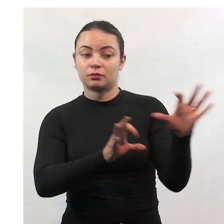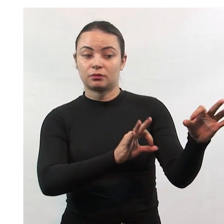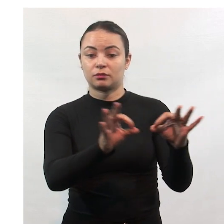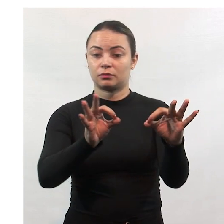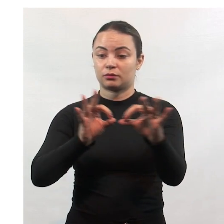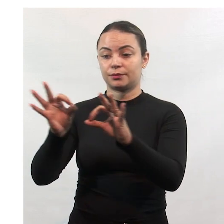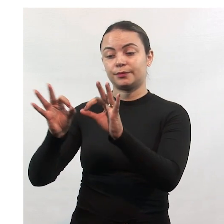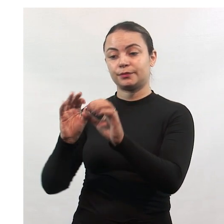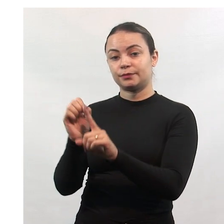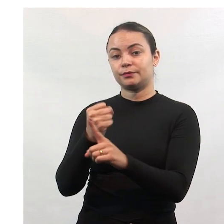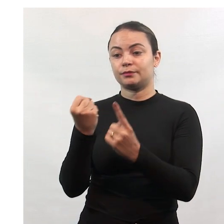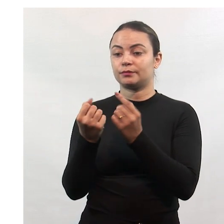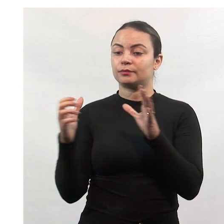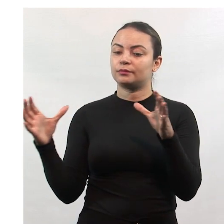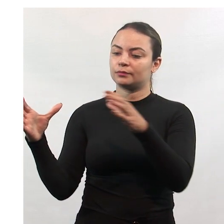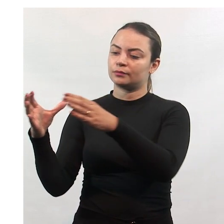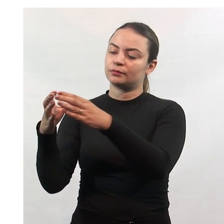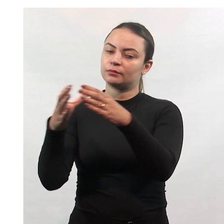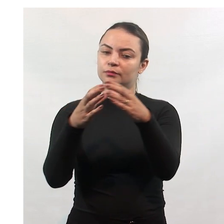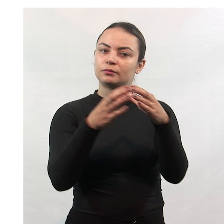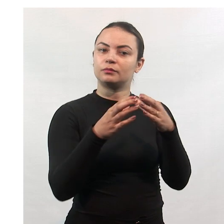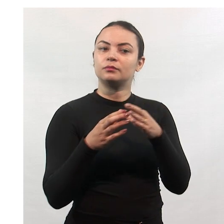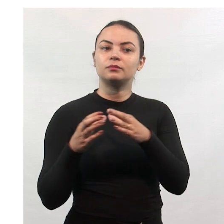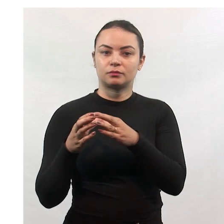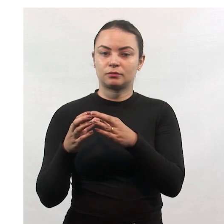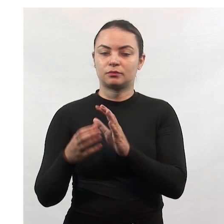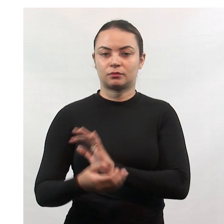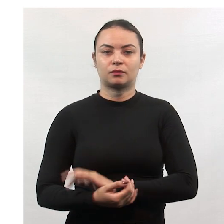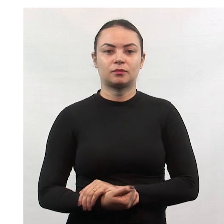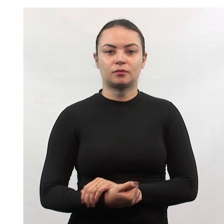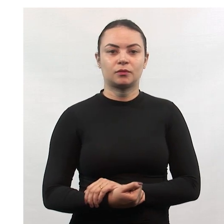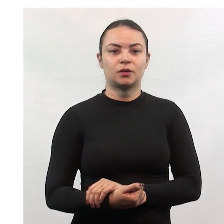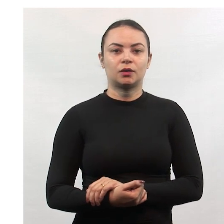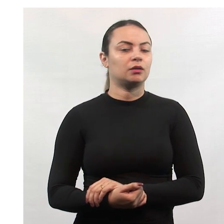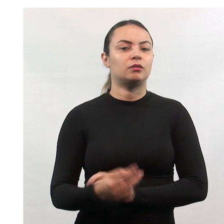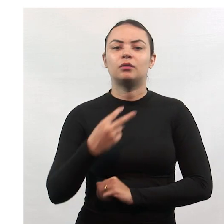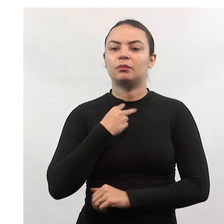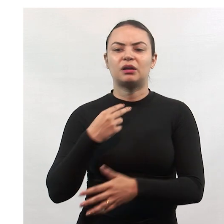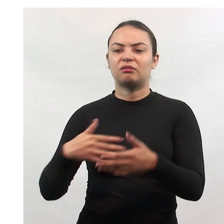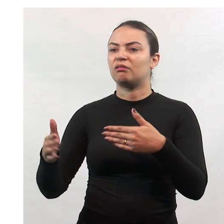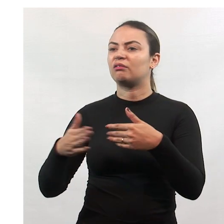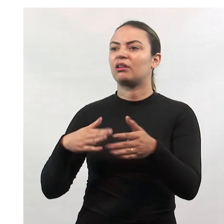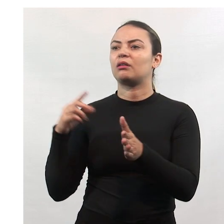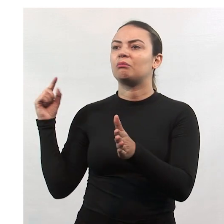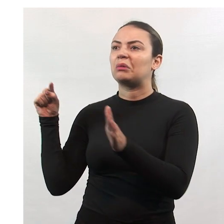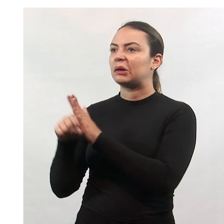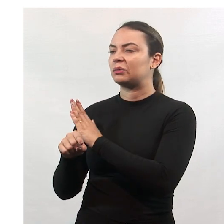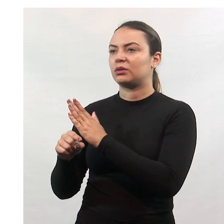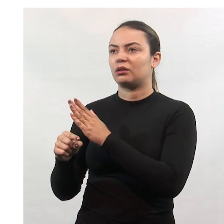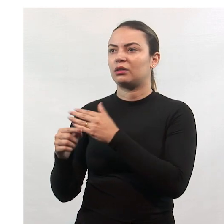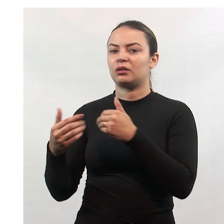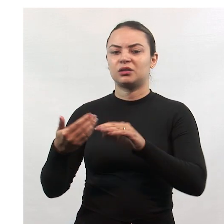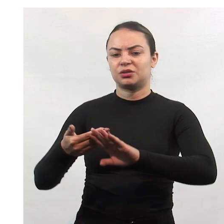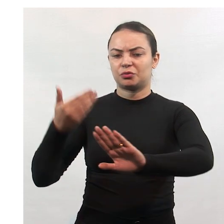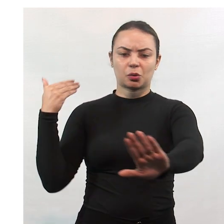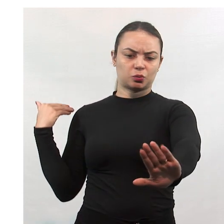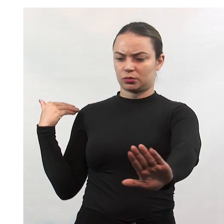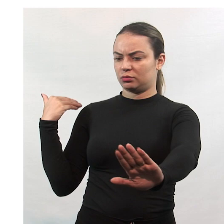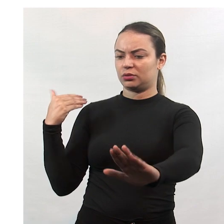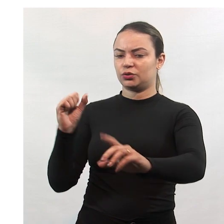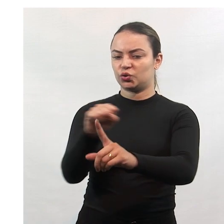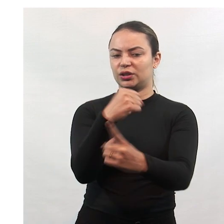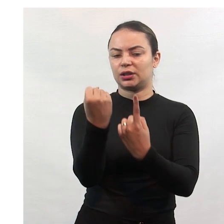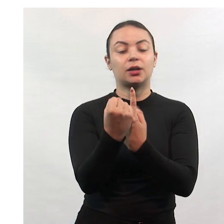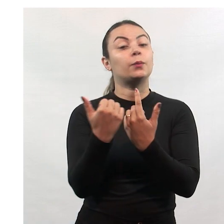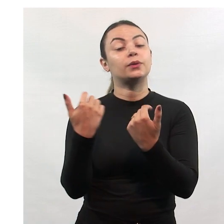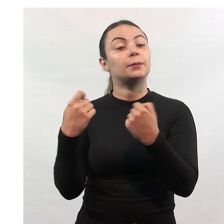vida social, organizacional, de grupo e etc. Então, não deve ser uma pergunta aleatória, né? Deve ser uma pergunta